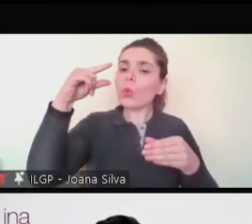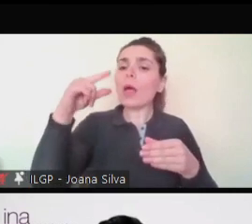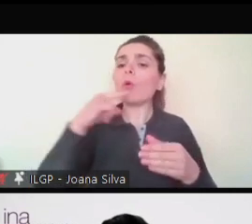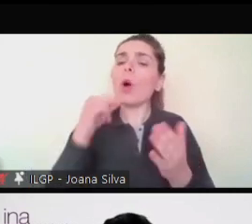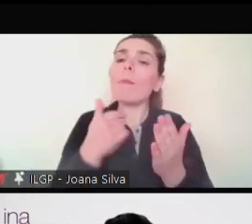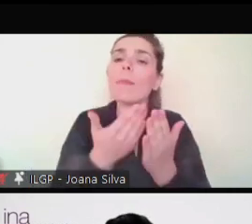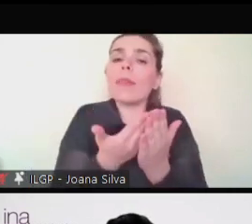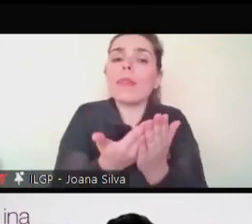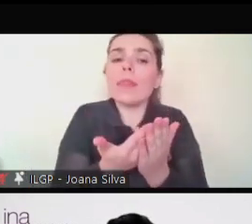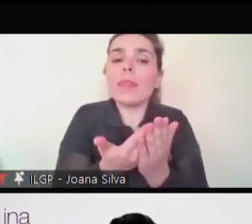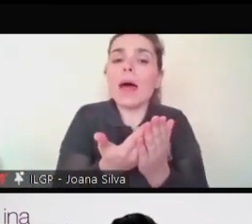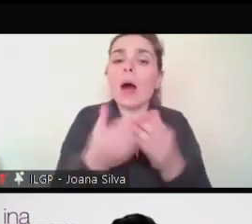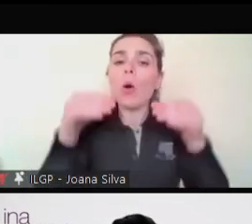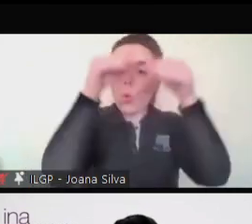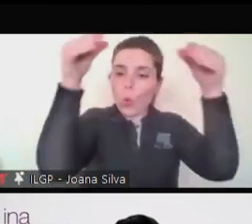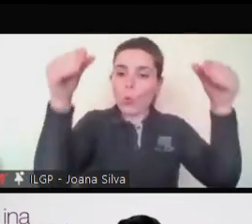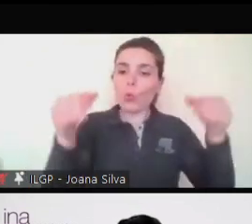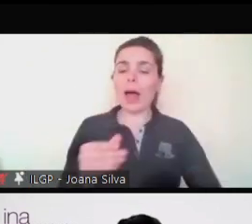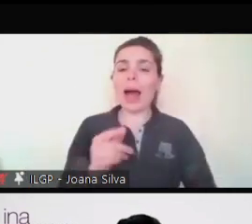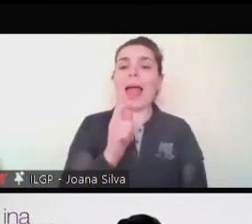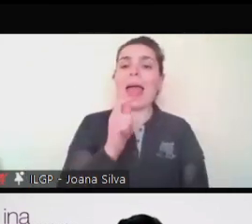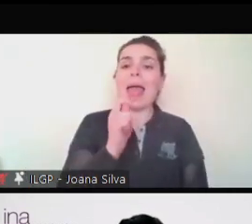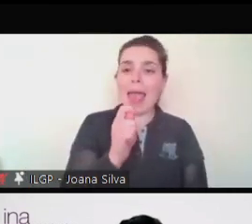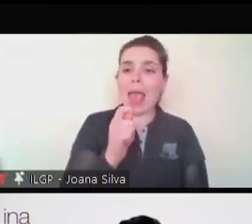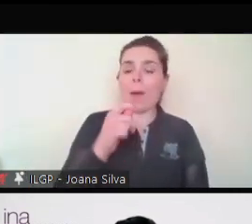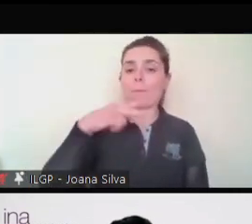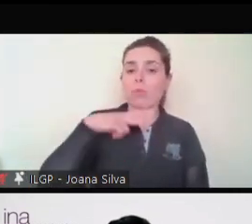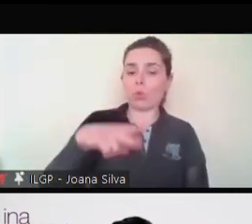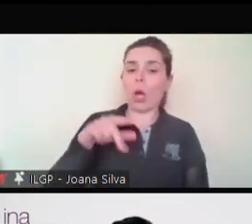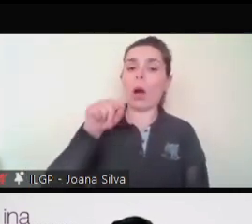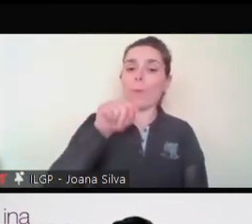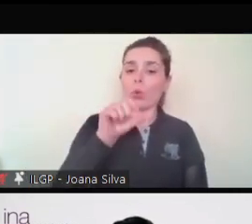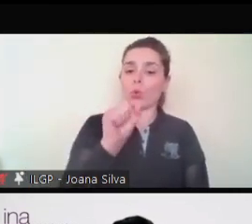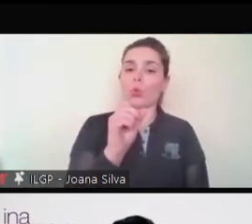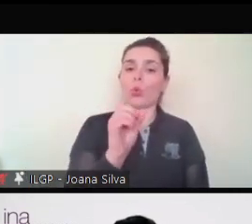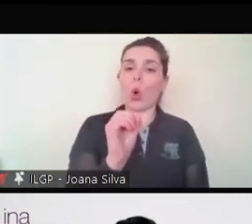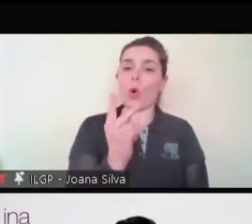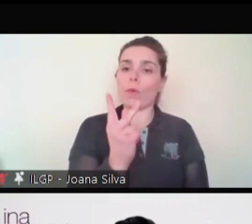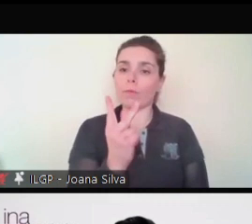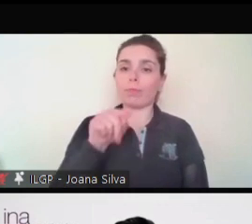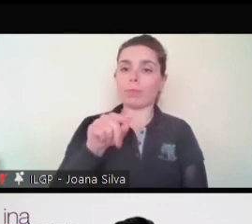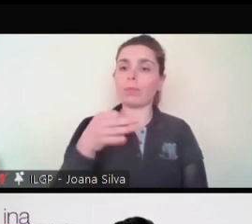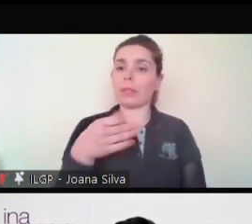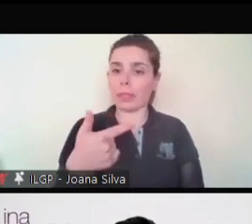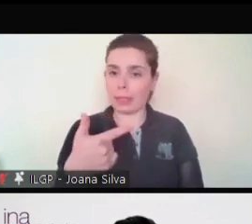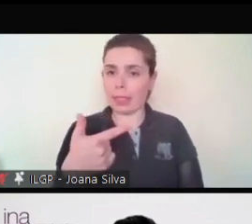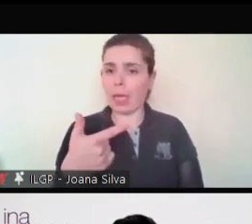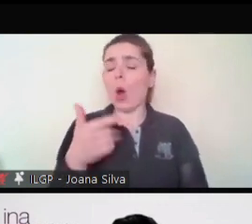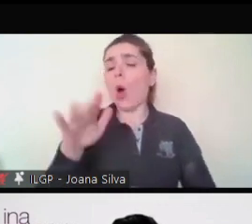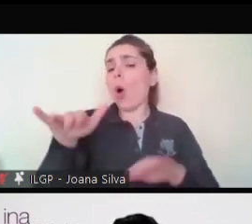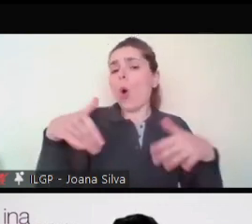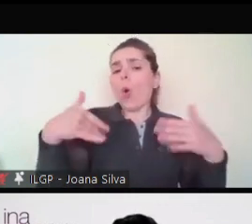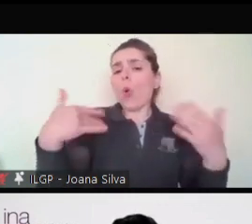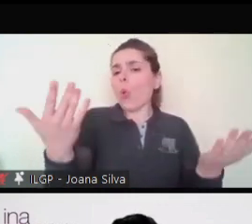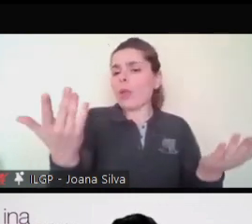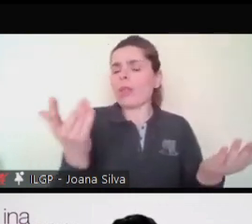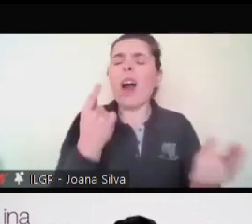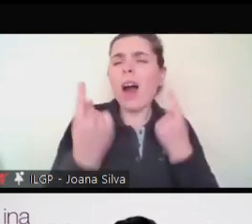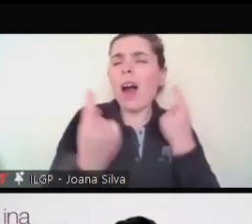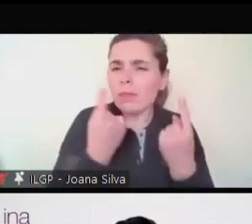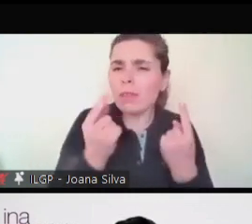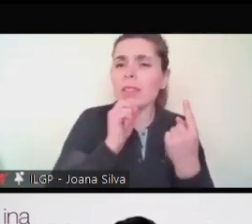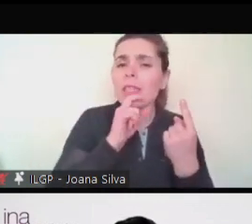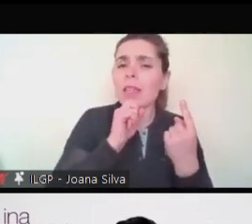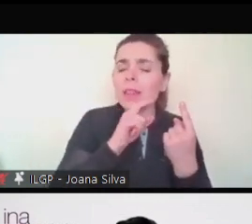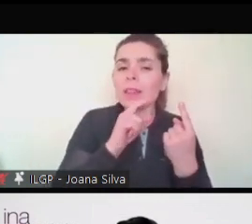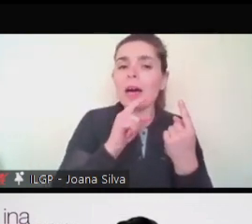chama, digamos, o portal ePortugal.gov.pt, ou então, se quiserem, de uma maneira mais simplista, que também às vezes se